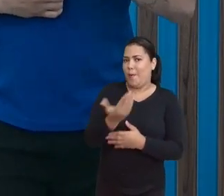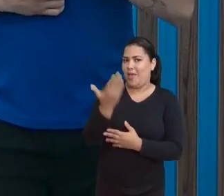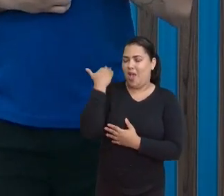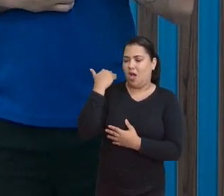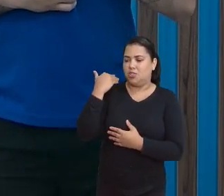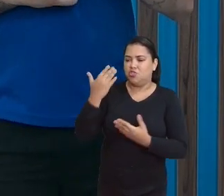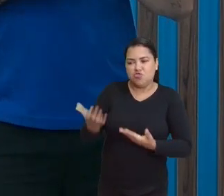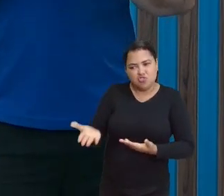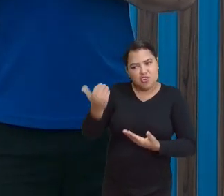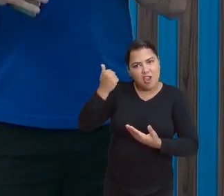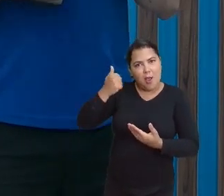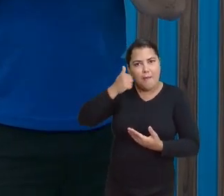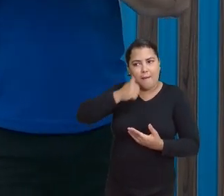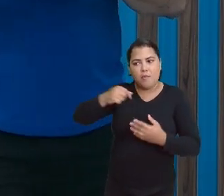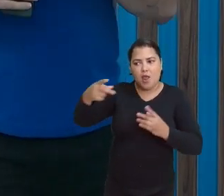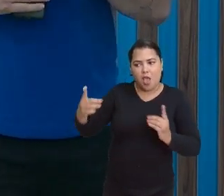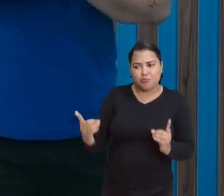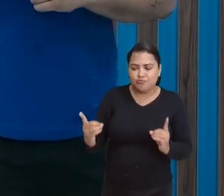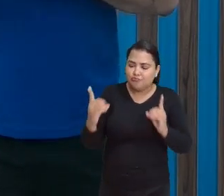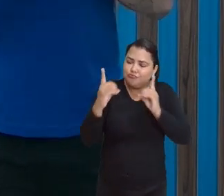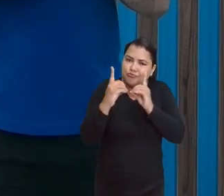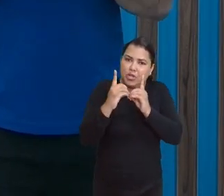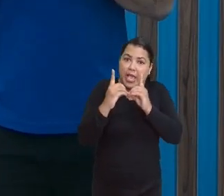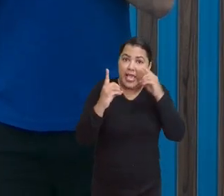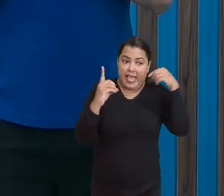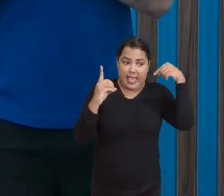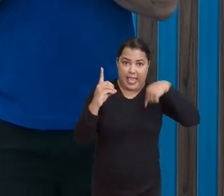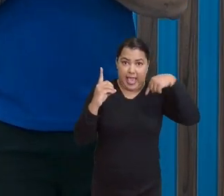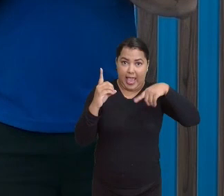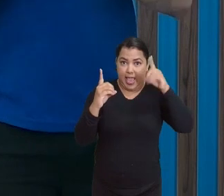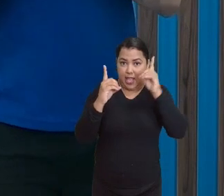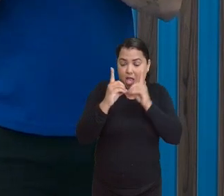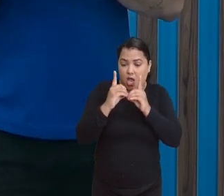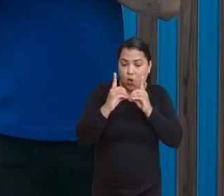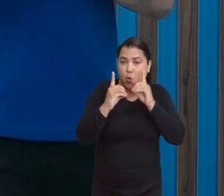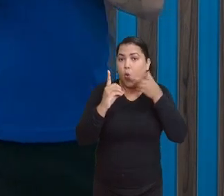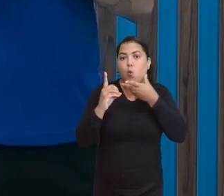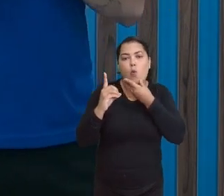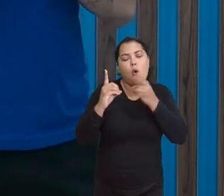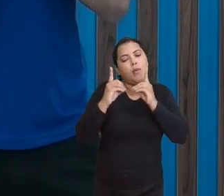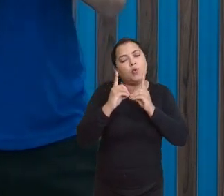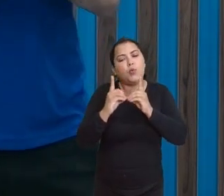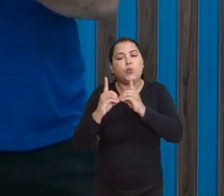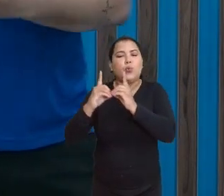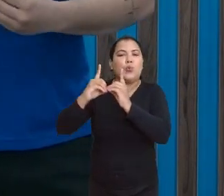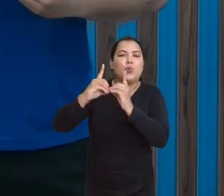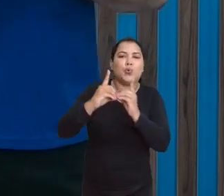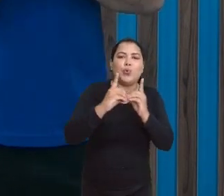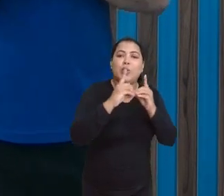passos do cavalheiro. Mas isso aí a gente vê que é uma visão e